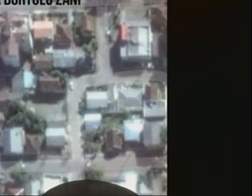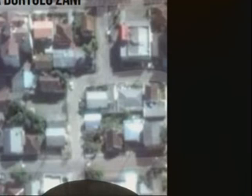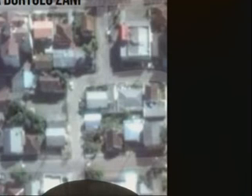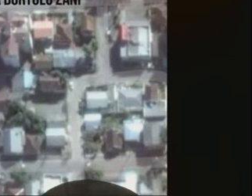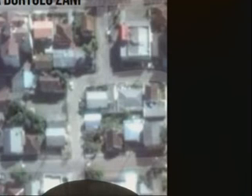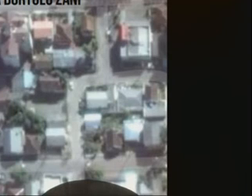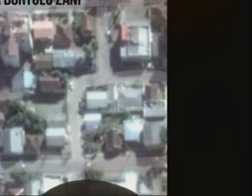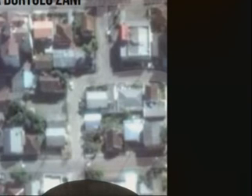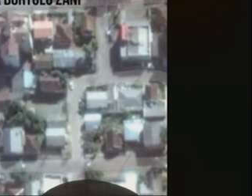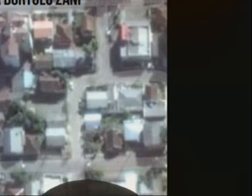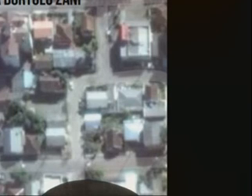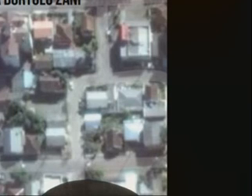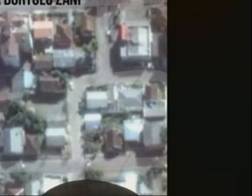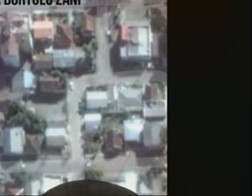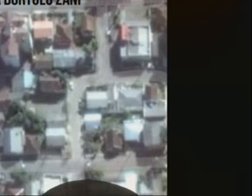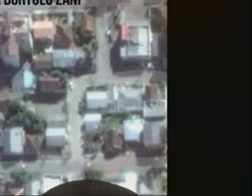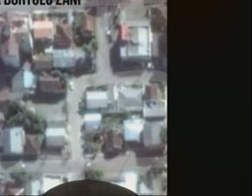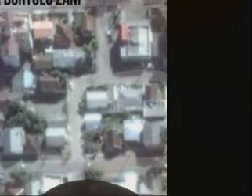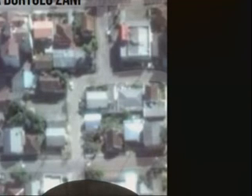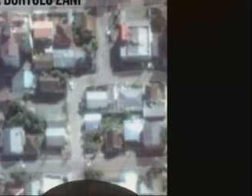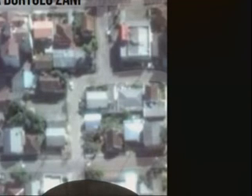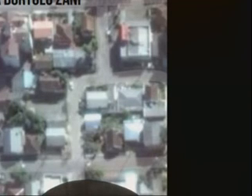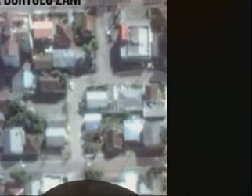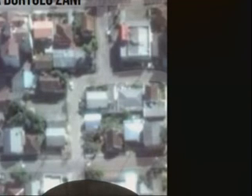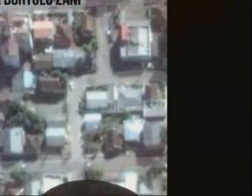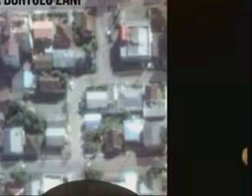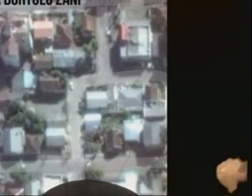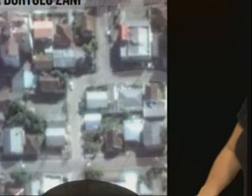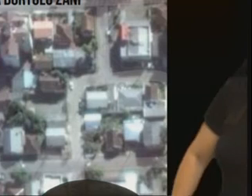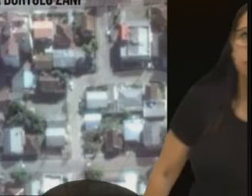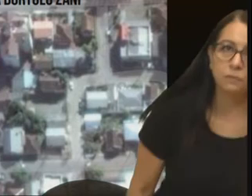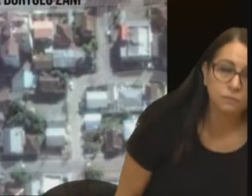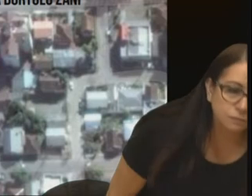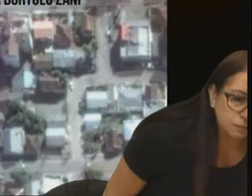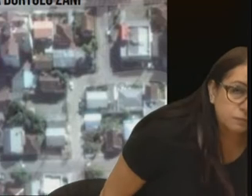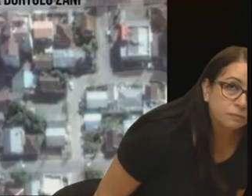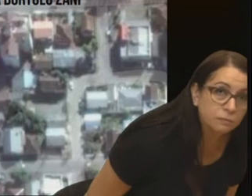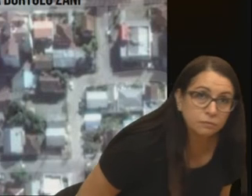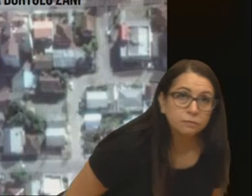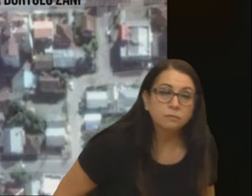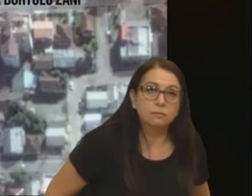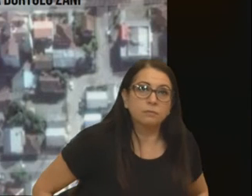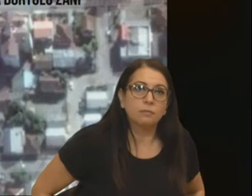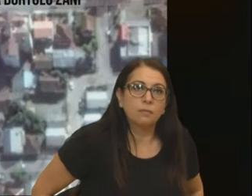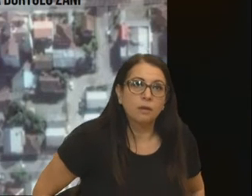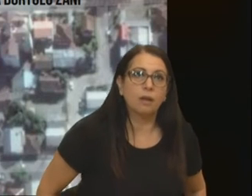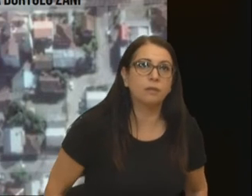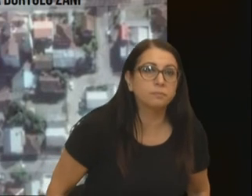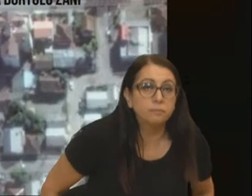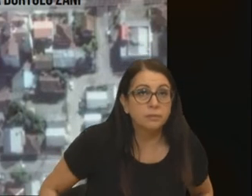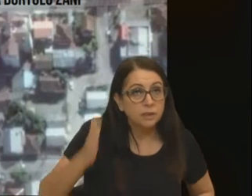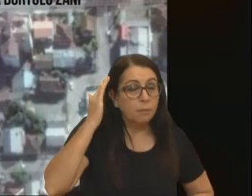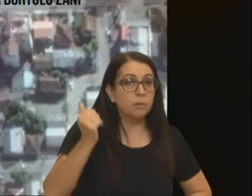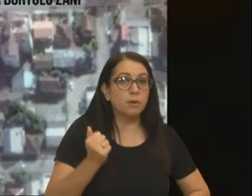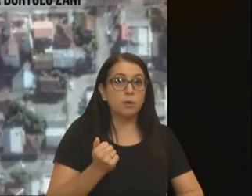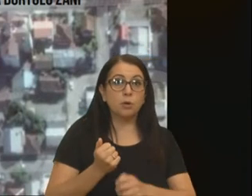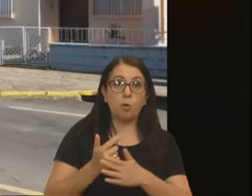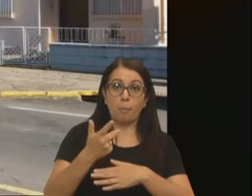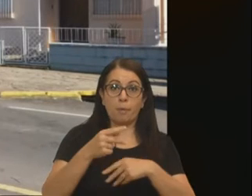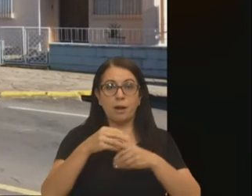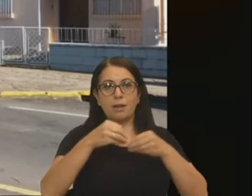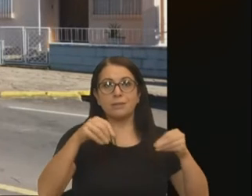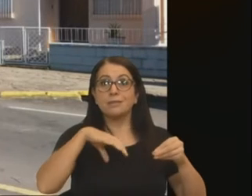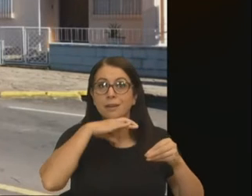deveria urgentemente dar uma olhada ali, quem sabe adquirir esse imóvel para fazer um aparelho público.